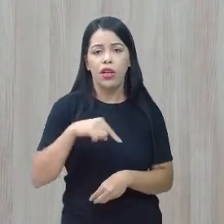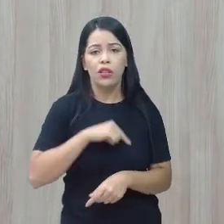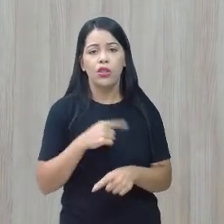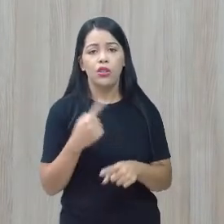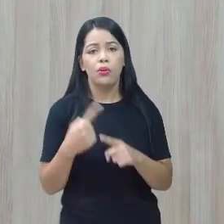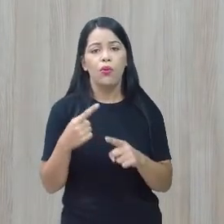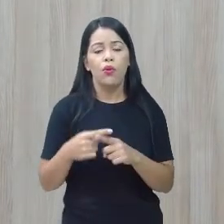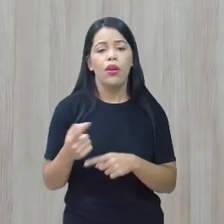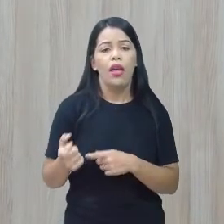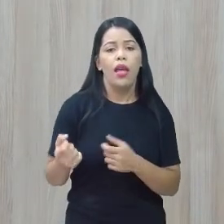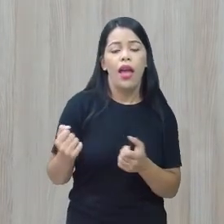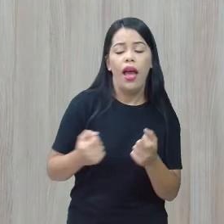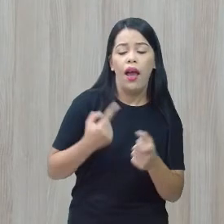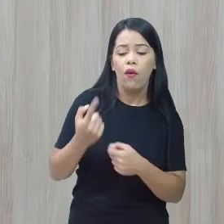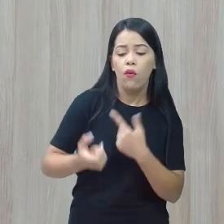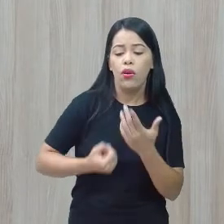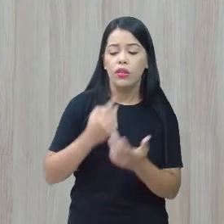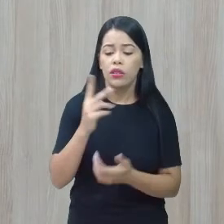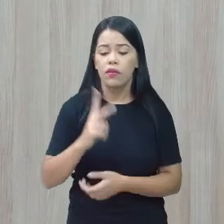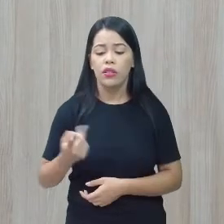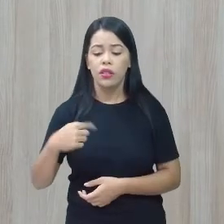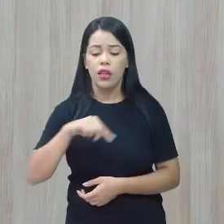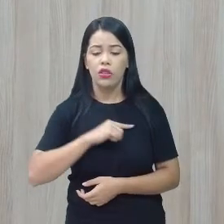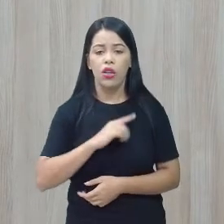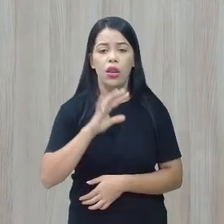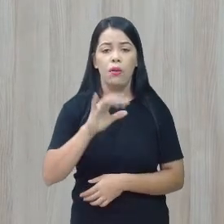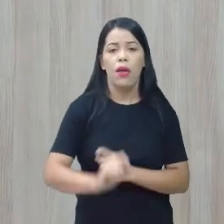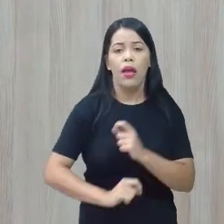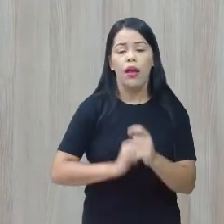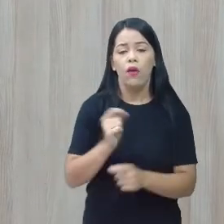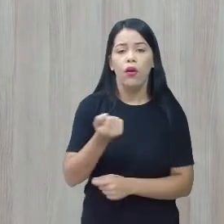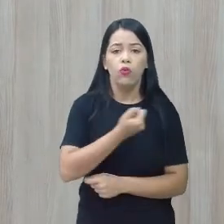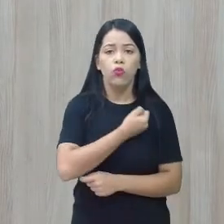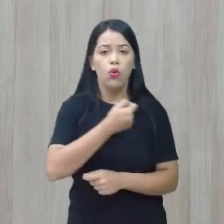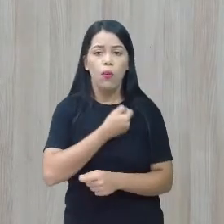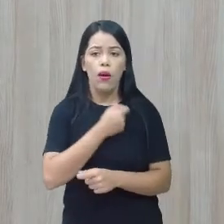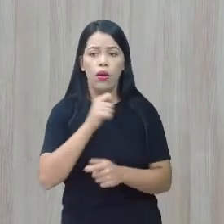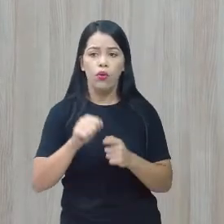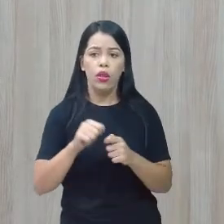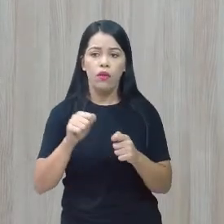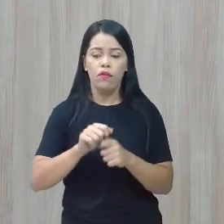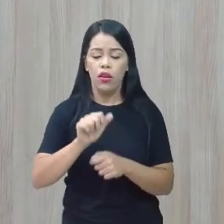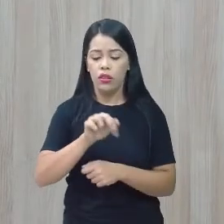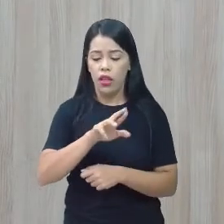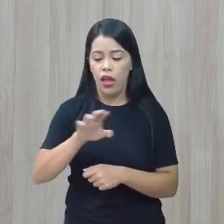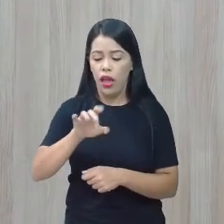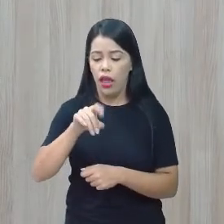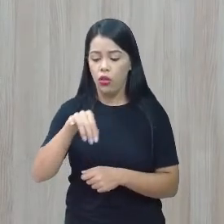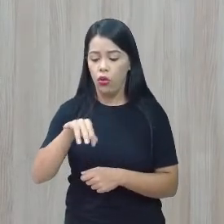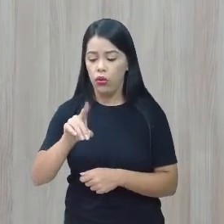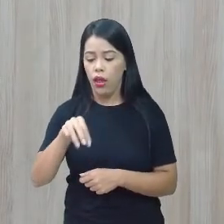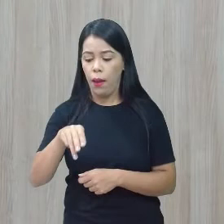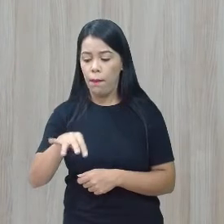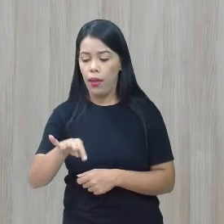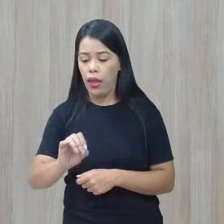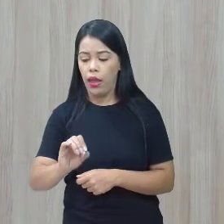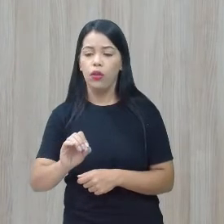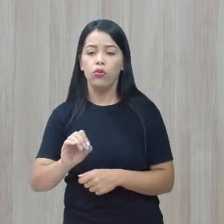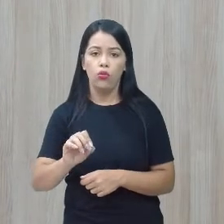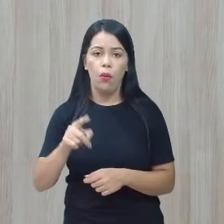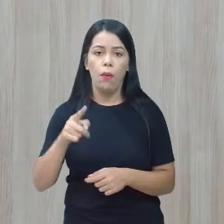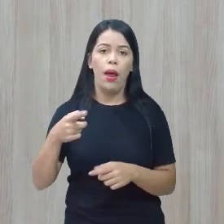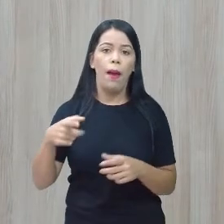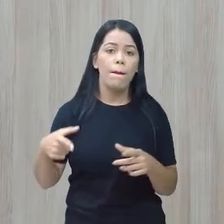baixo que vai fazer falta mais na frente. Então, é um ponto de atenção no momento de fazer esses arredondamentos que, se for em relação